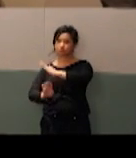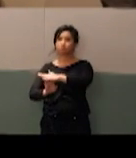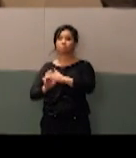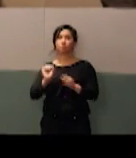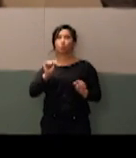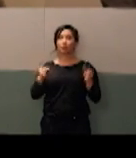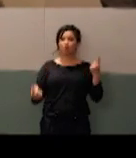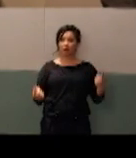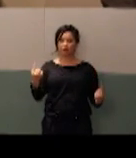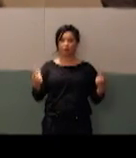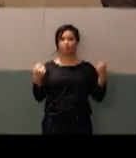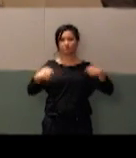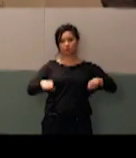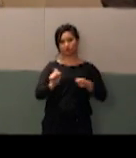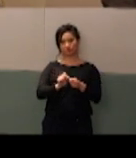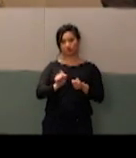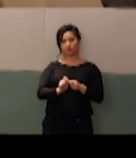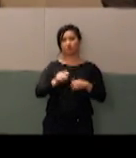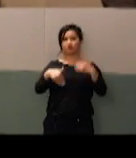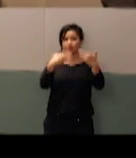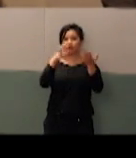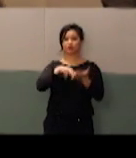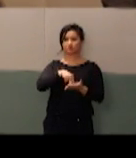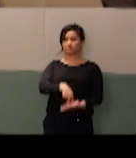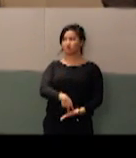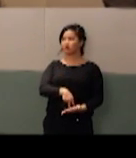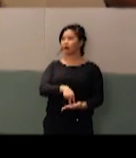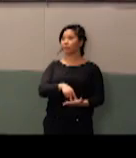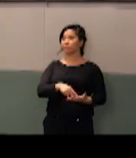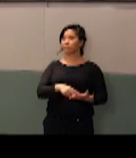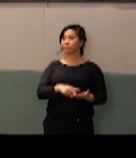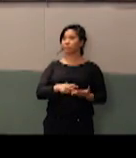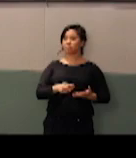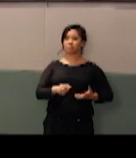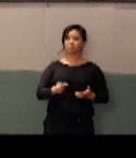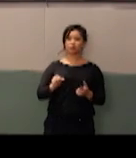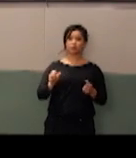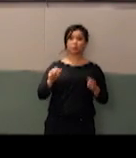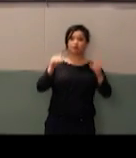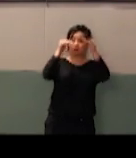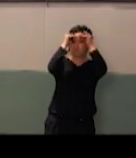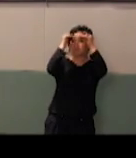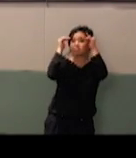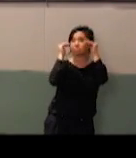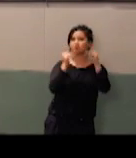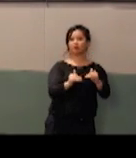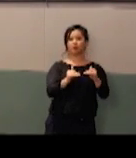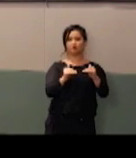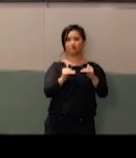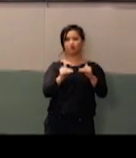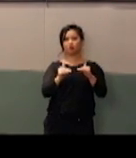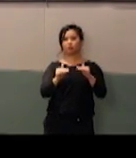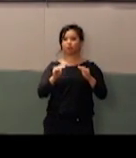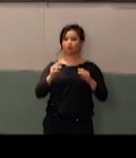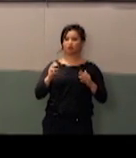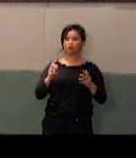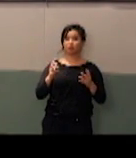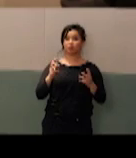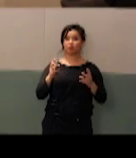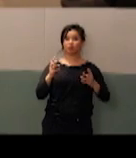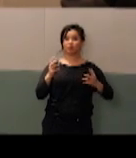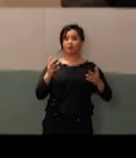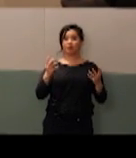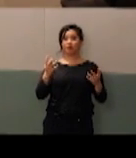desenvolvimento sustentável, com absoluto respeito ao meio ambiente,